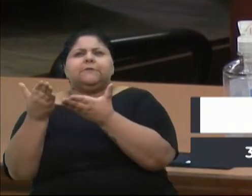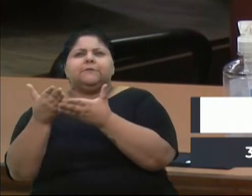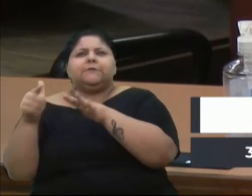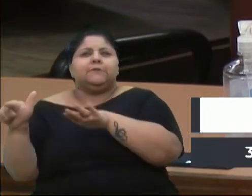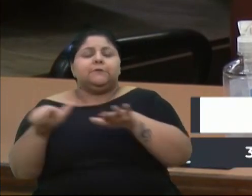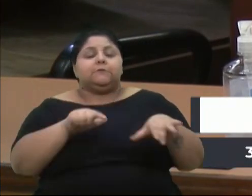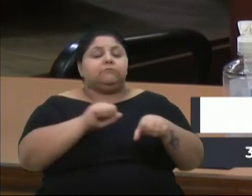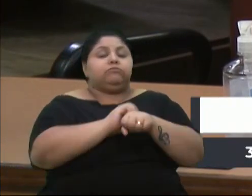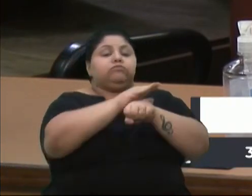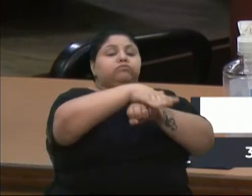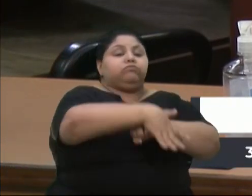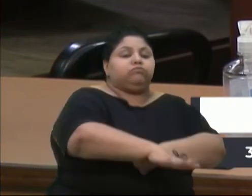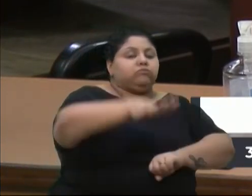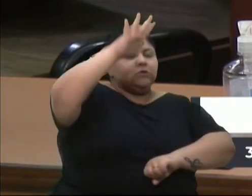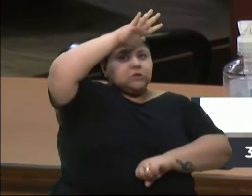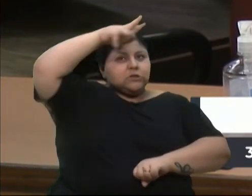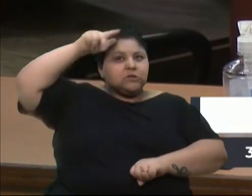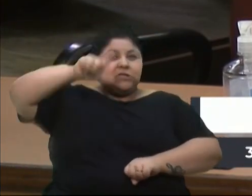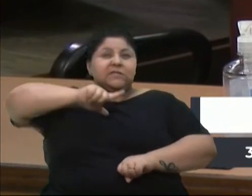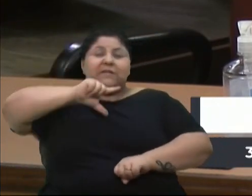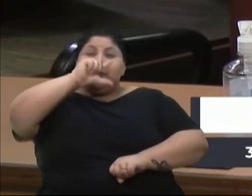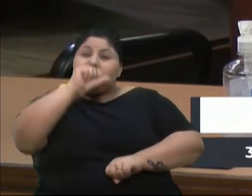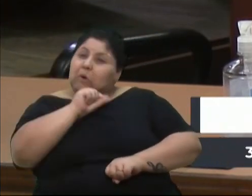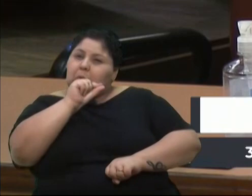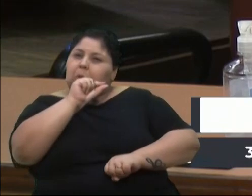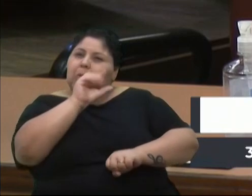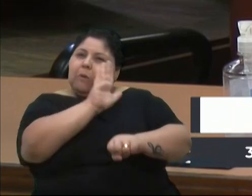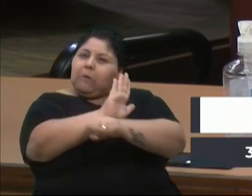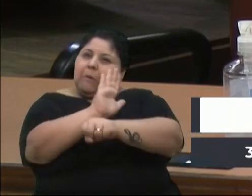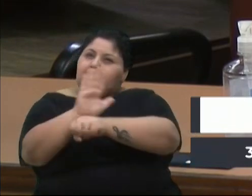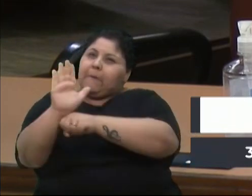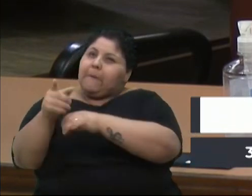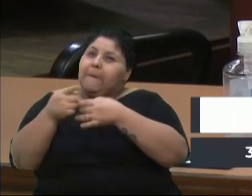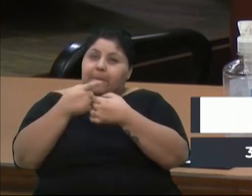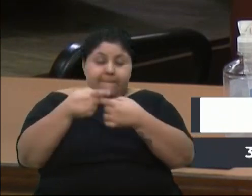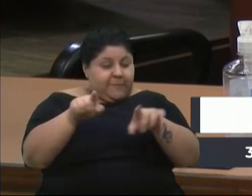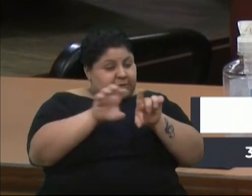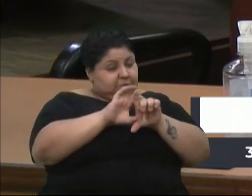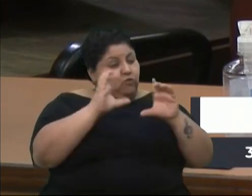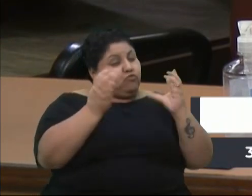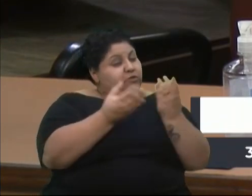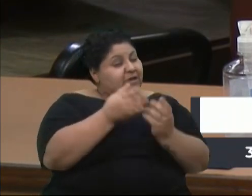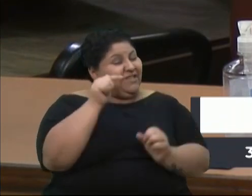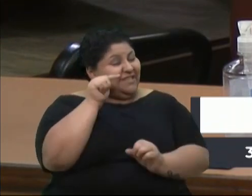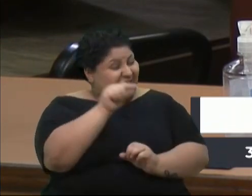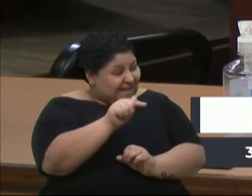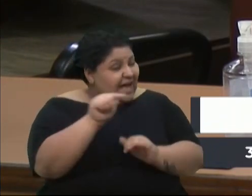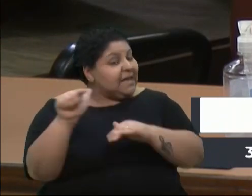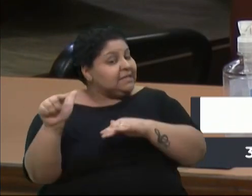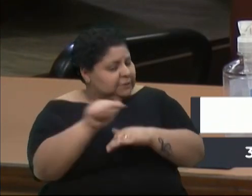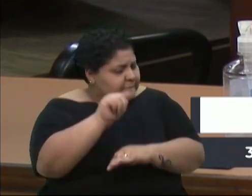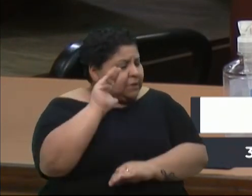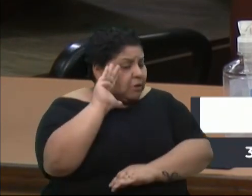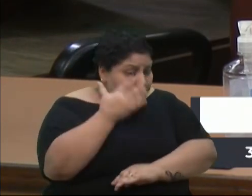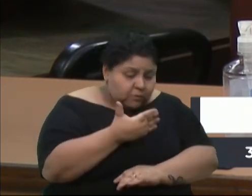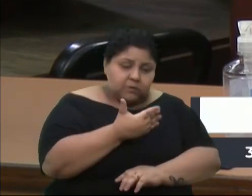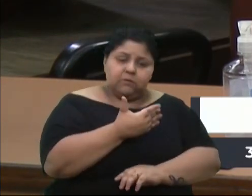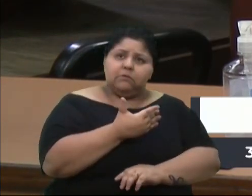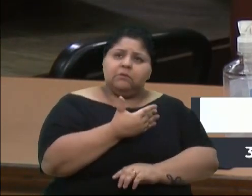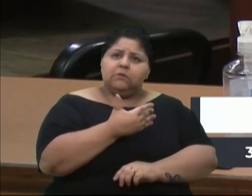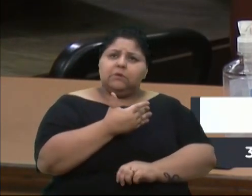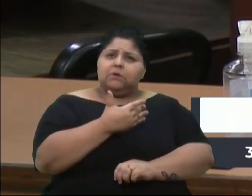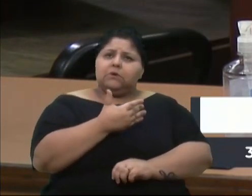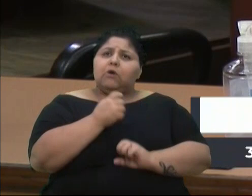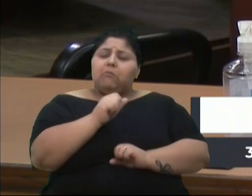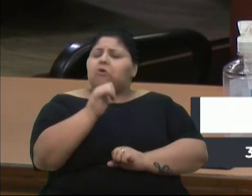Galópolis, o município pouco tem para ajudar, mas a comunidade está lá. A semana vai acontecer. Posso citar